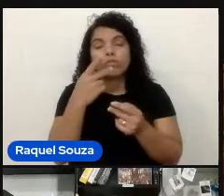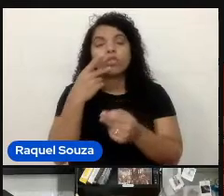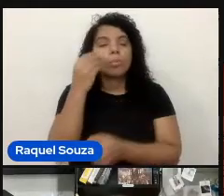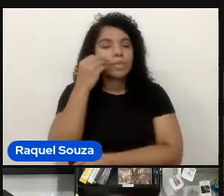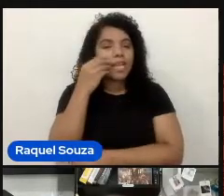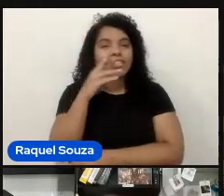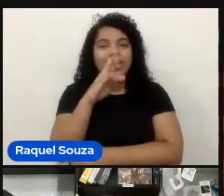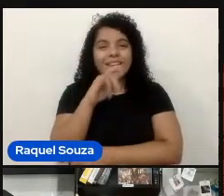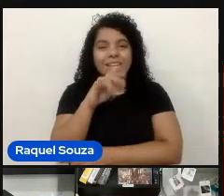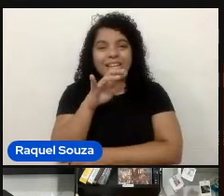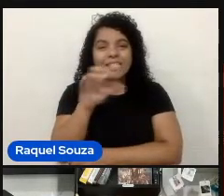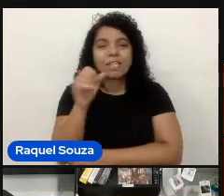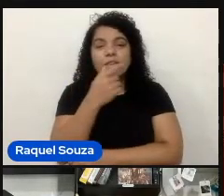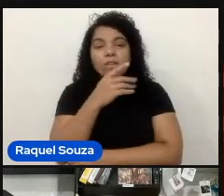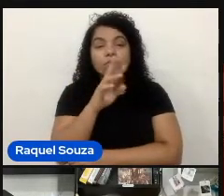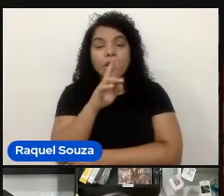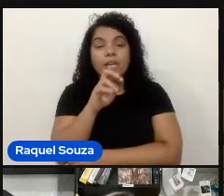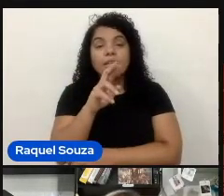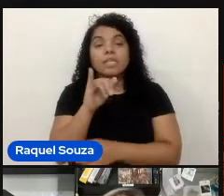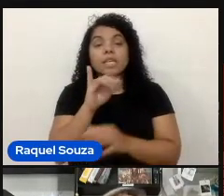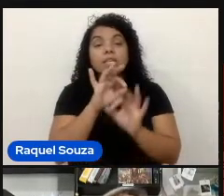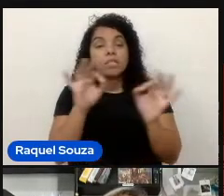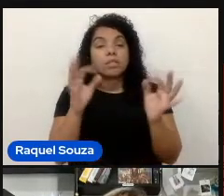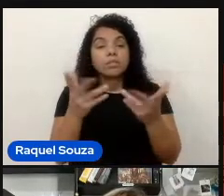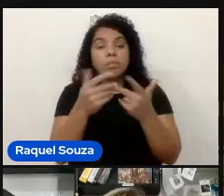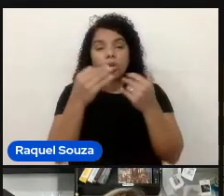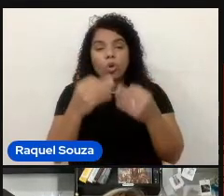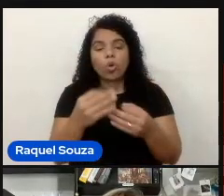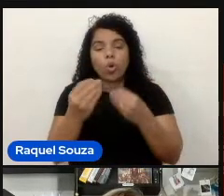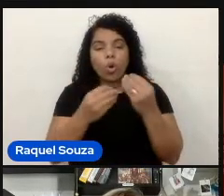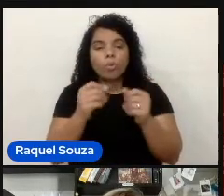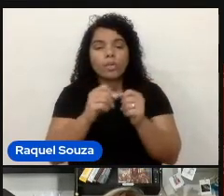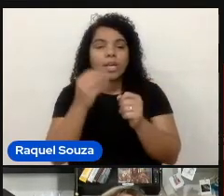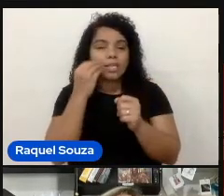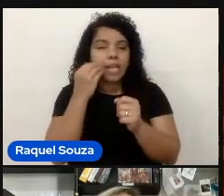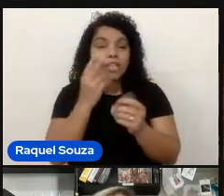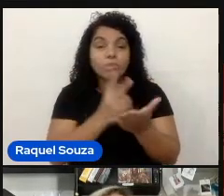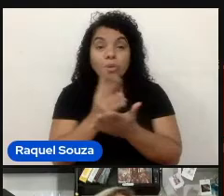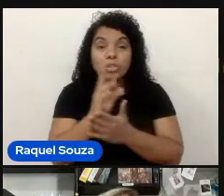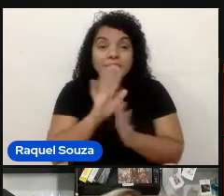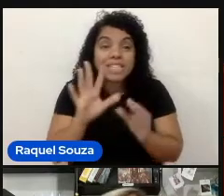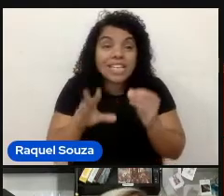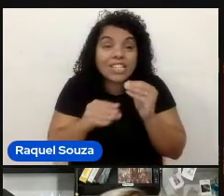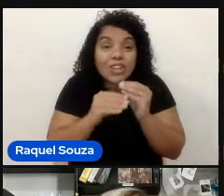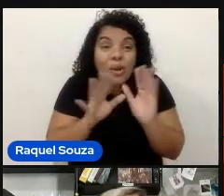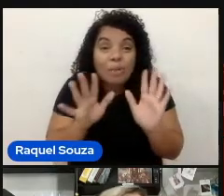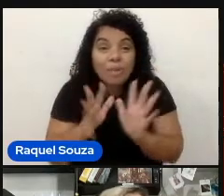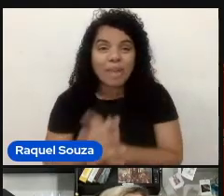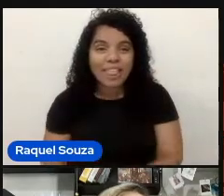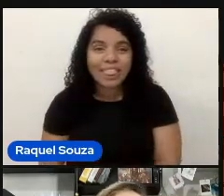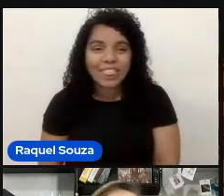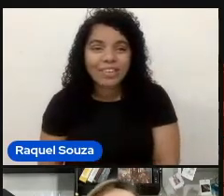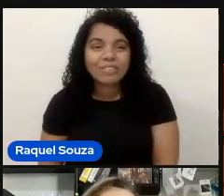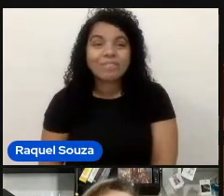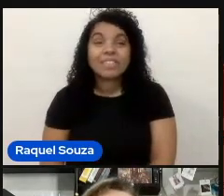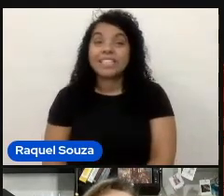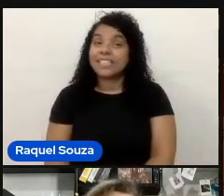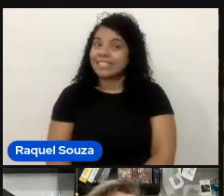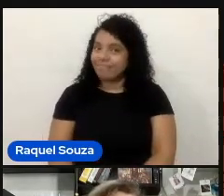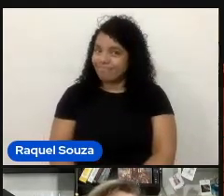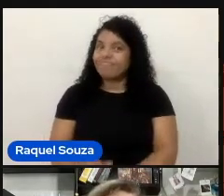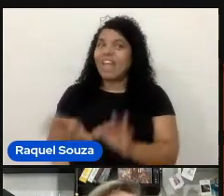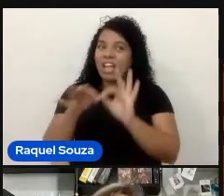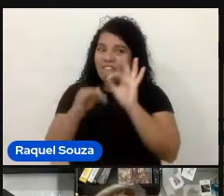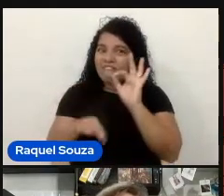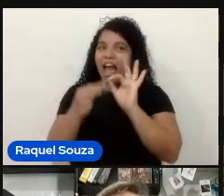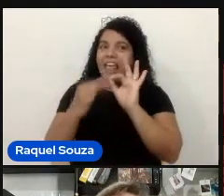aí a Rê fez uma excelente explicação do que é um teste regressivo. Mas pode seguir, meninas, era só esse complemento. Gente, ó, a gente fala demais. E para falar de QA,